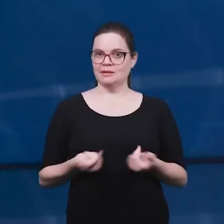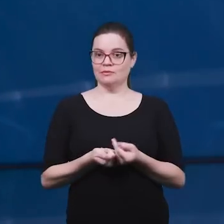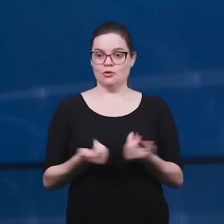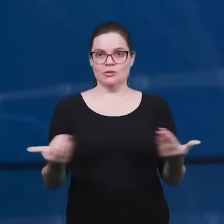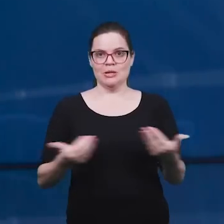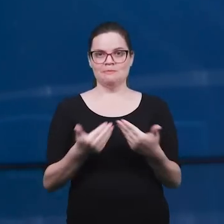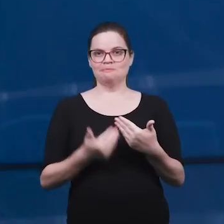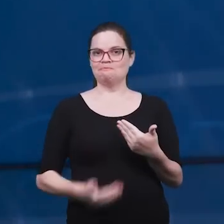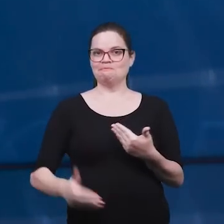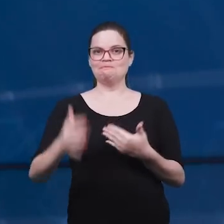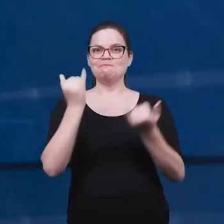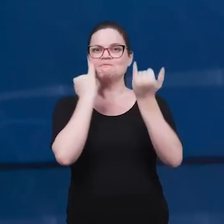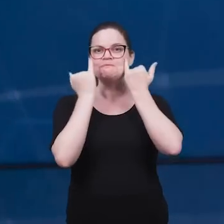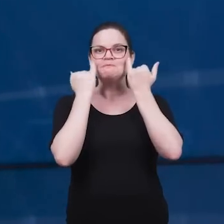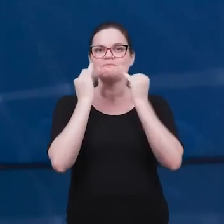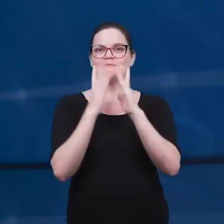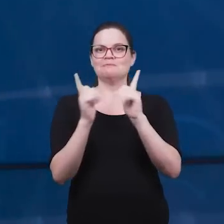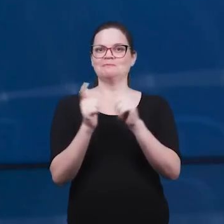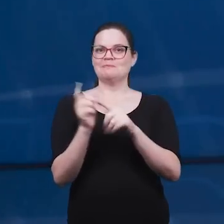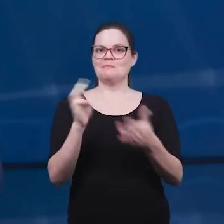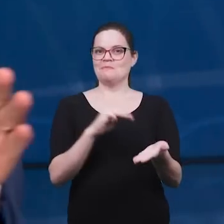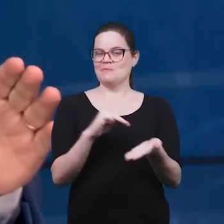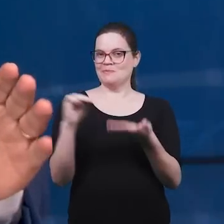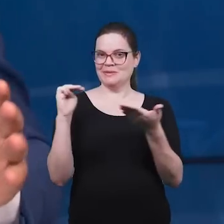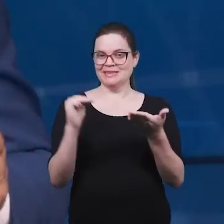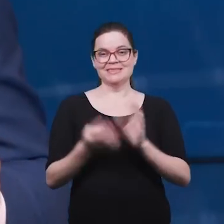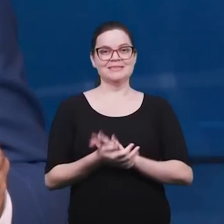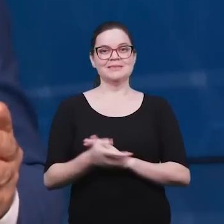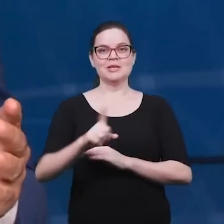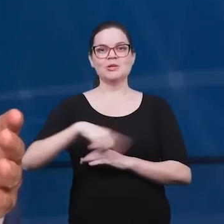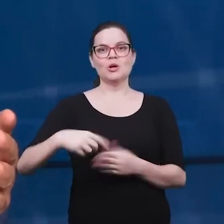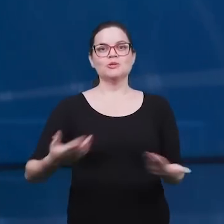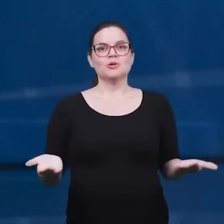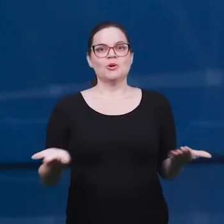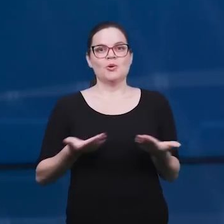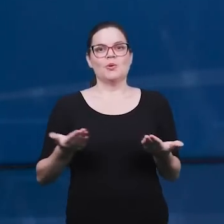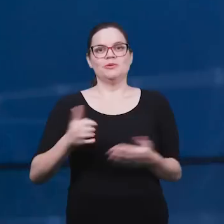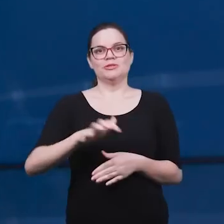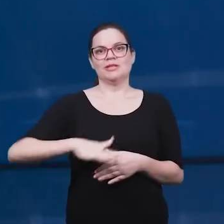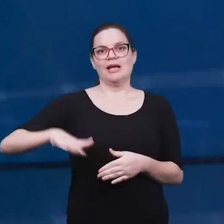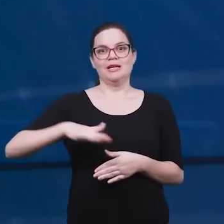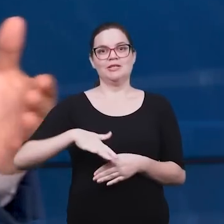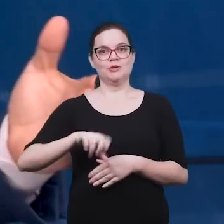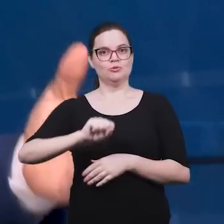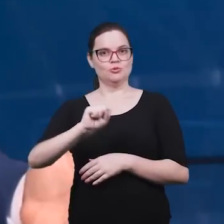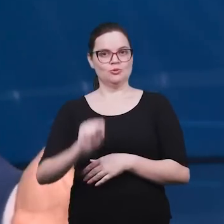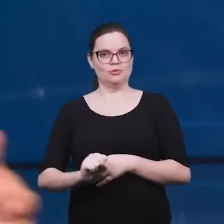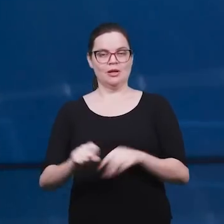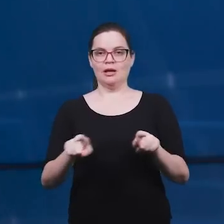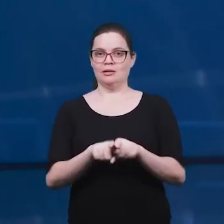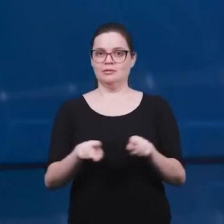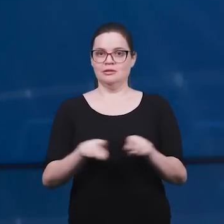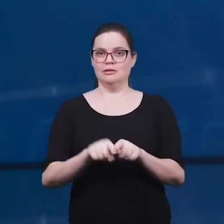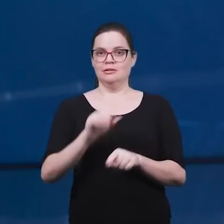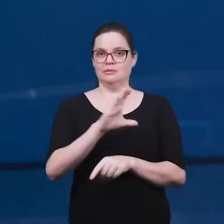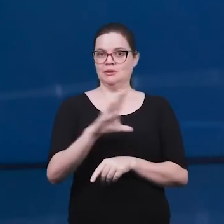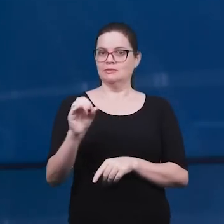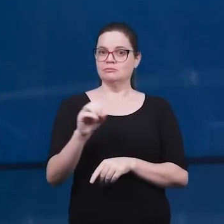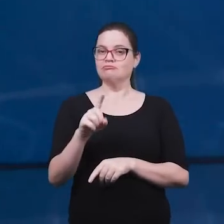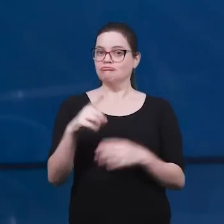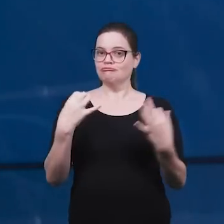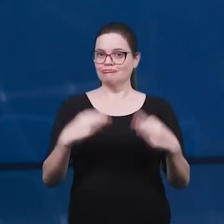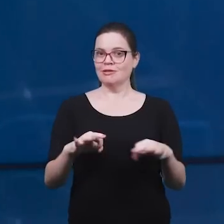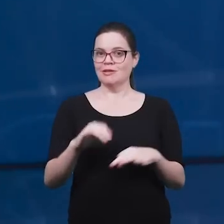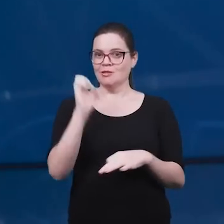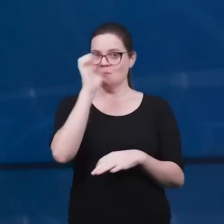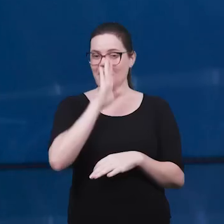agora, notícias sobre as igrejas Cristã Maranata. E hoje nós vamos falar das regiões Sudeste e Centro-Oeste do nosso Brasil. É isso mesmo que